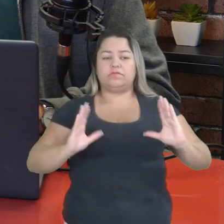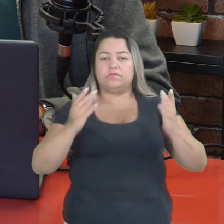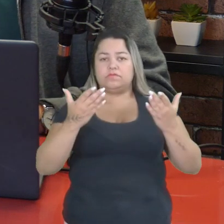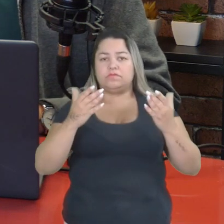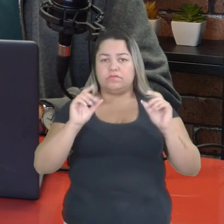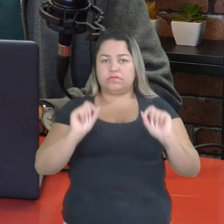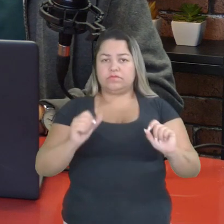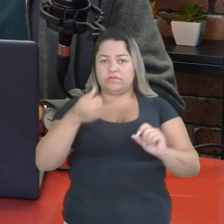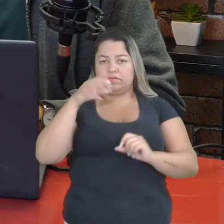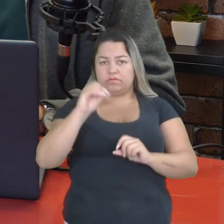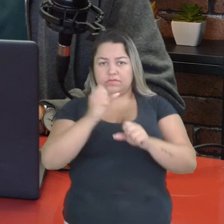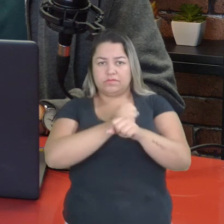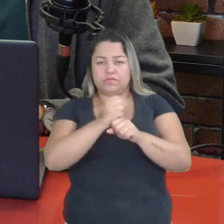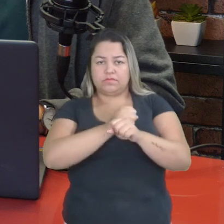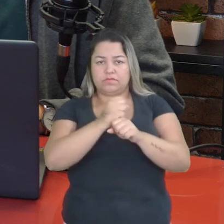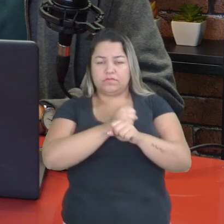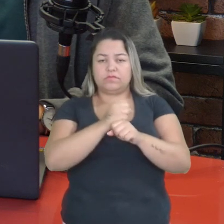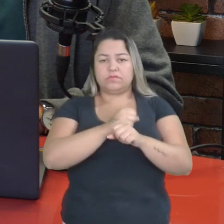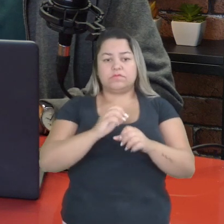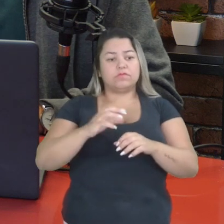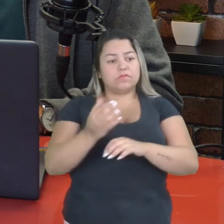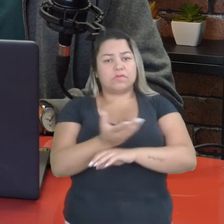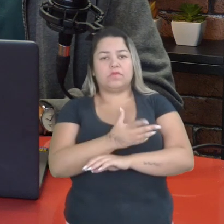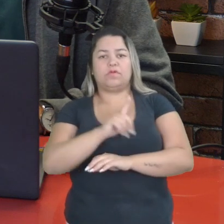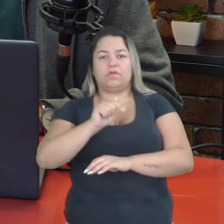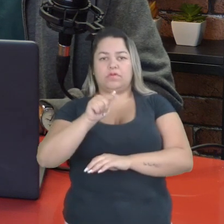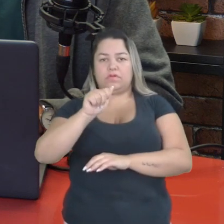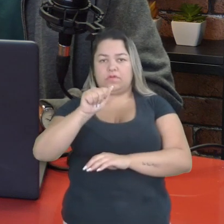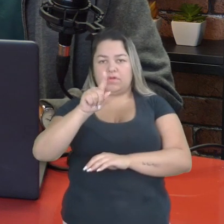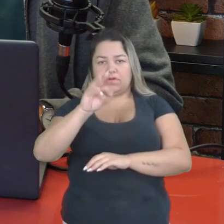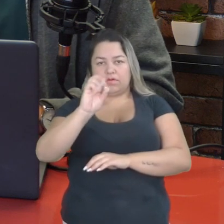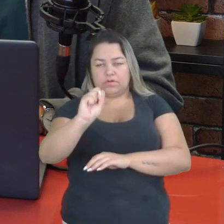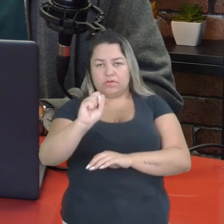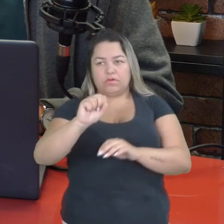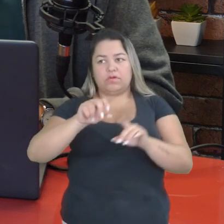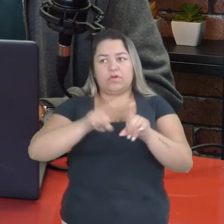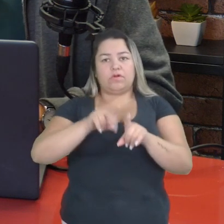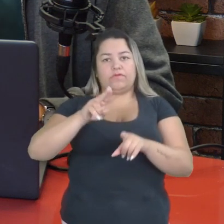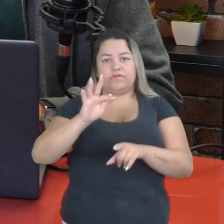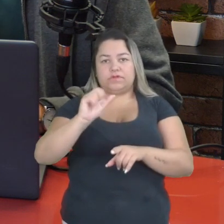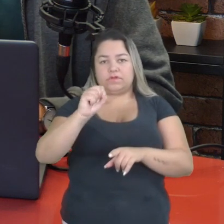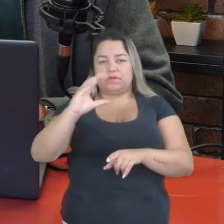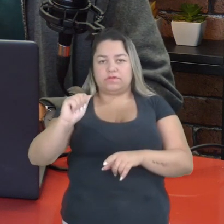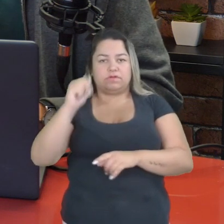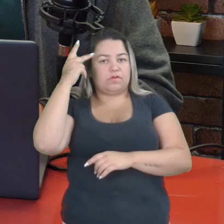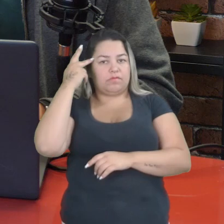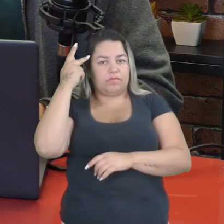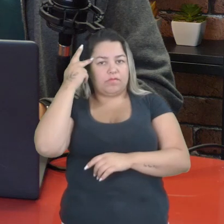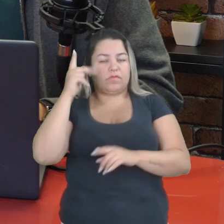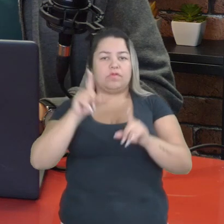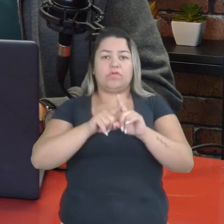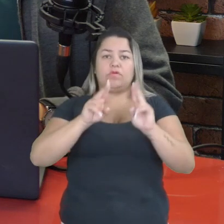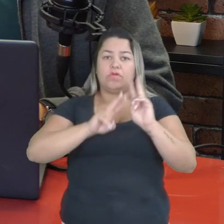da cerimônia de celebração dos 10 anos de atividades do campus Lagoa do Sino, da UFSCar, em São Carlos, São